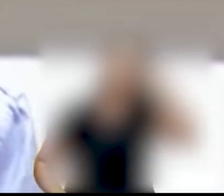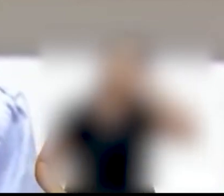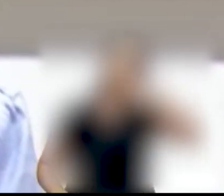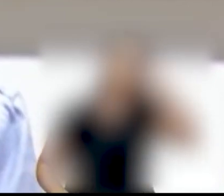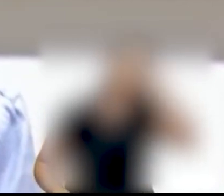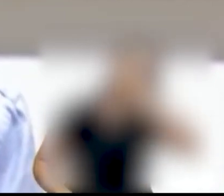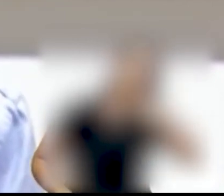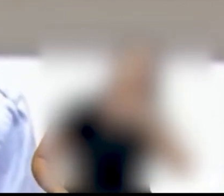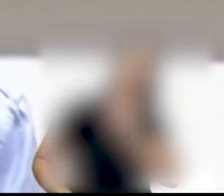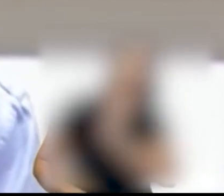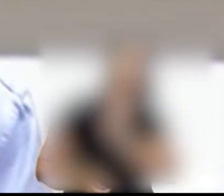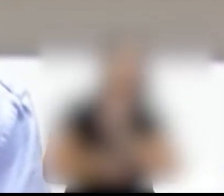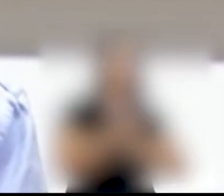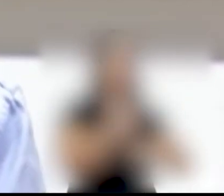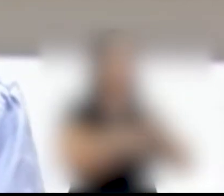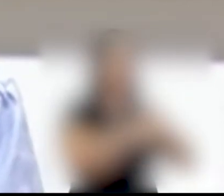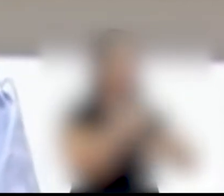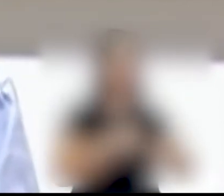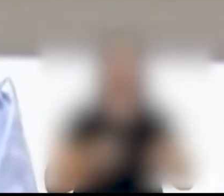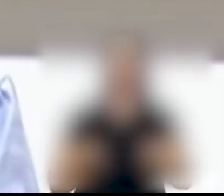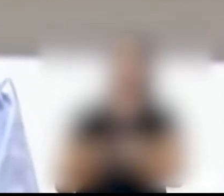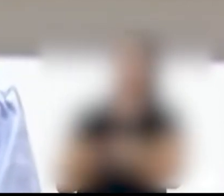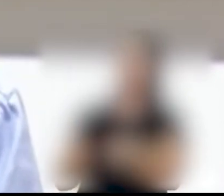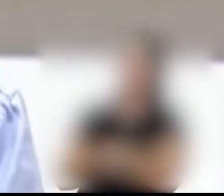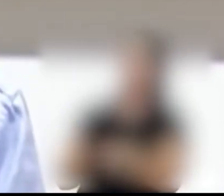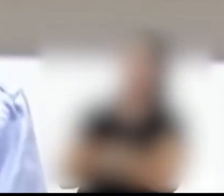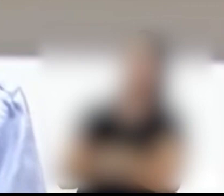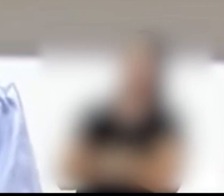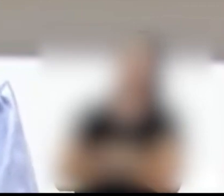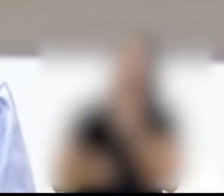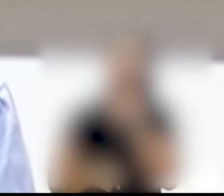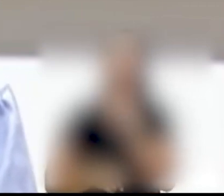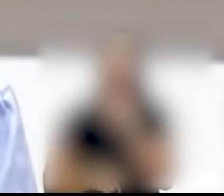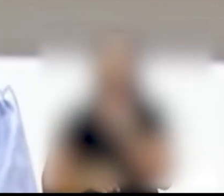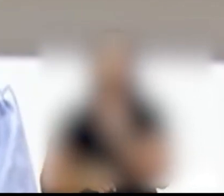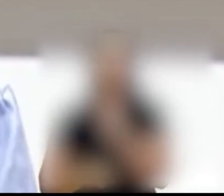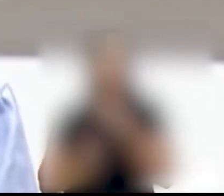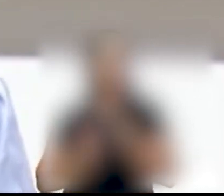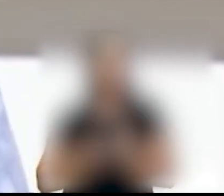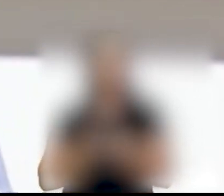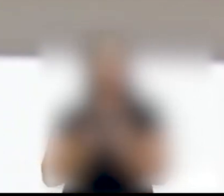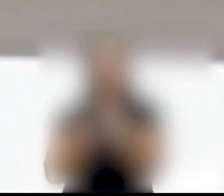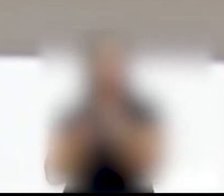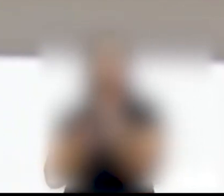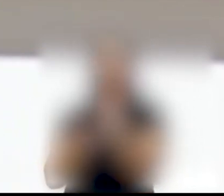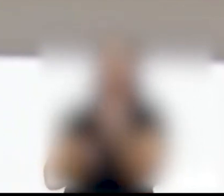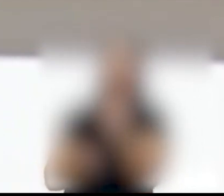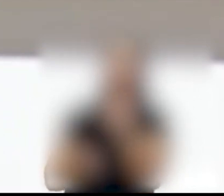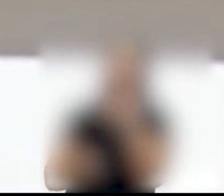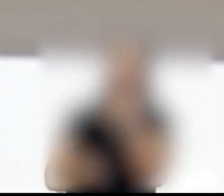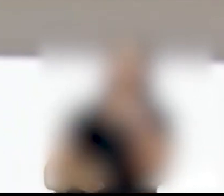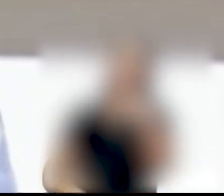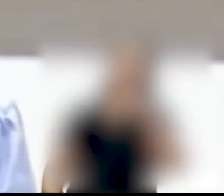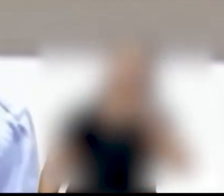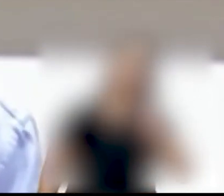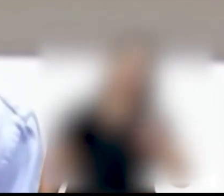os nossos técnicos e implantação, dar continuidade à implementação do